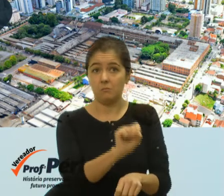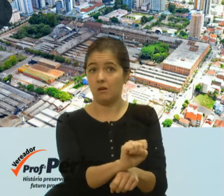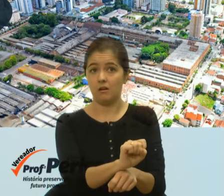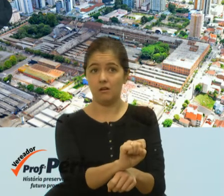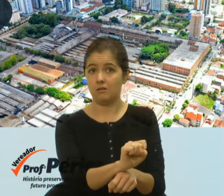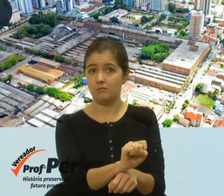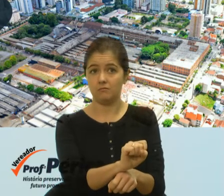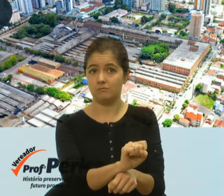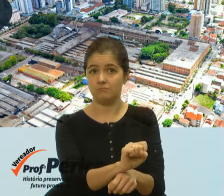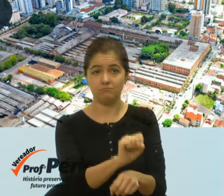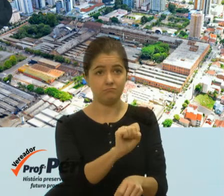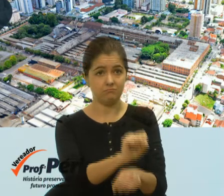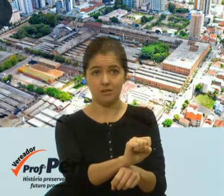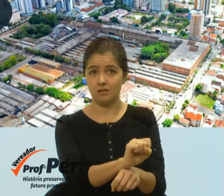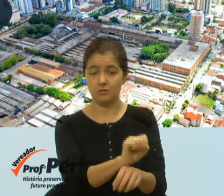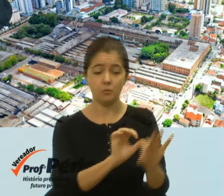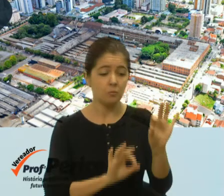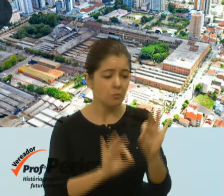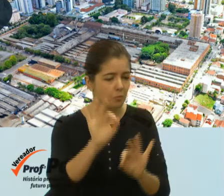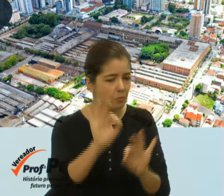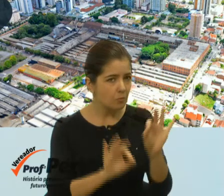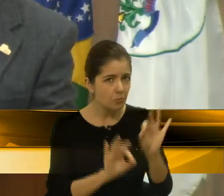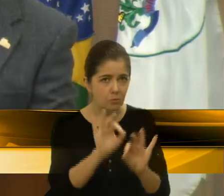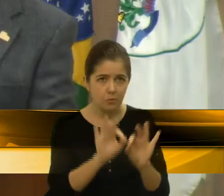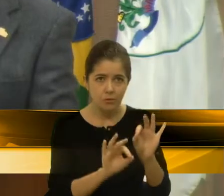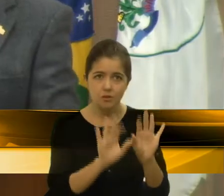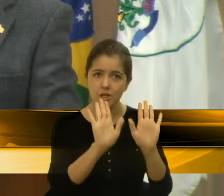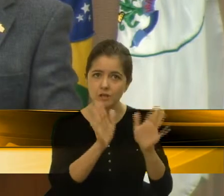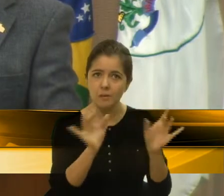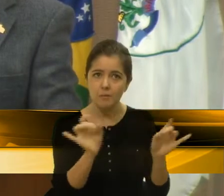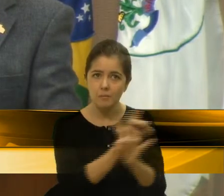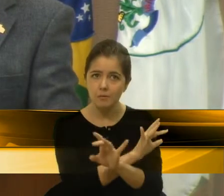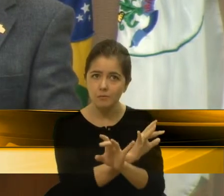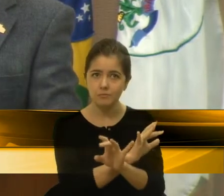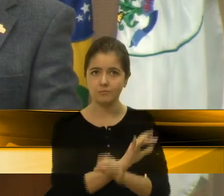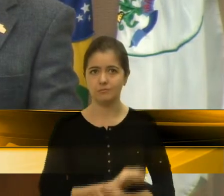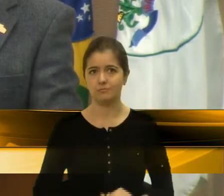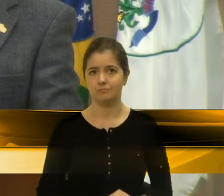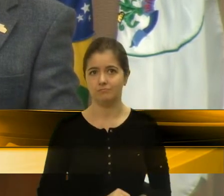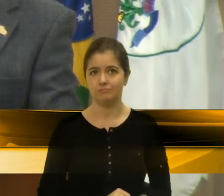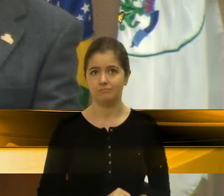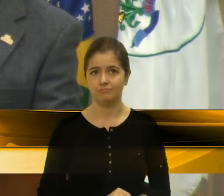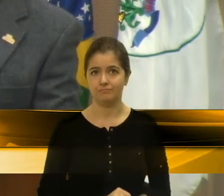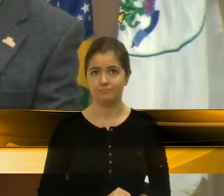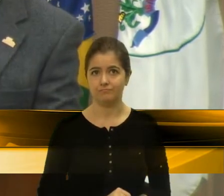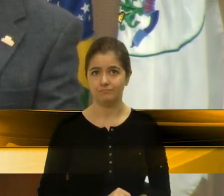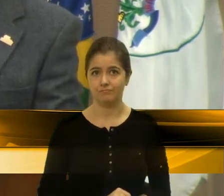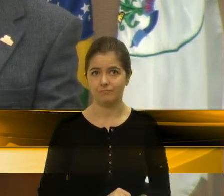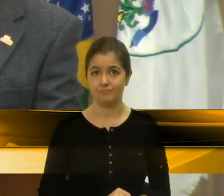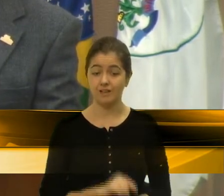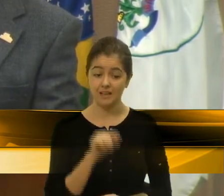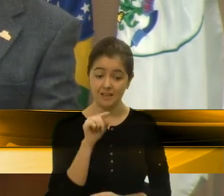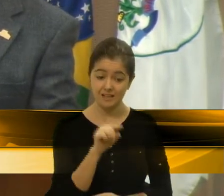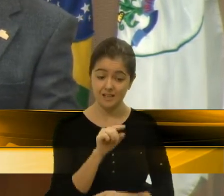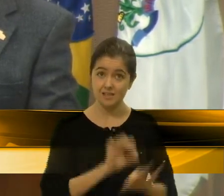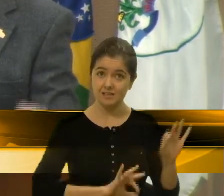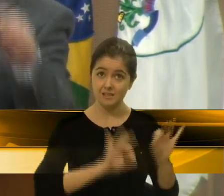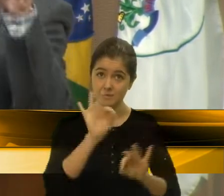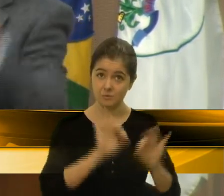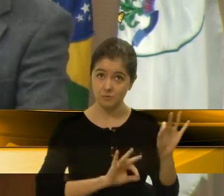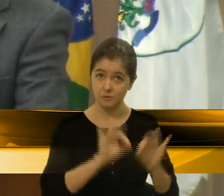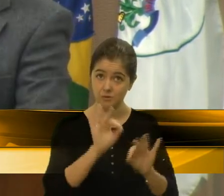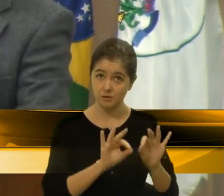Parado. Um projeto já pronto, feito. E que esse projeto foi